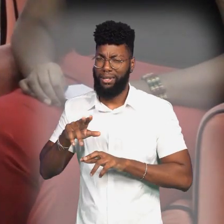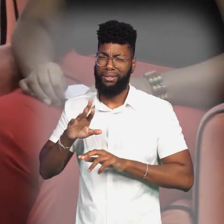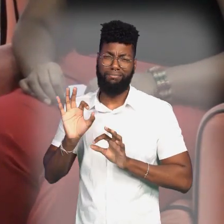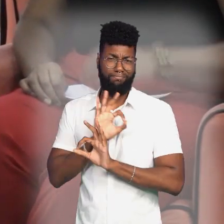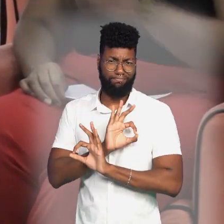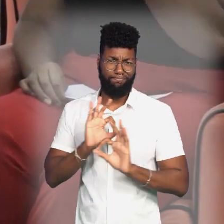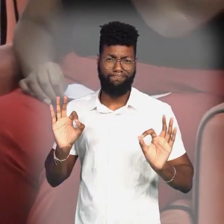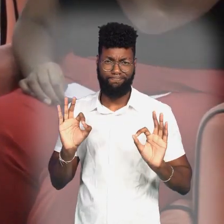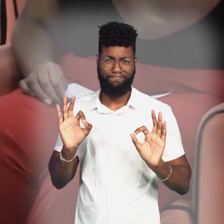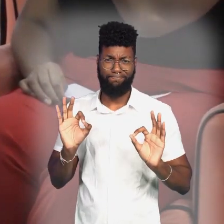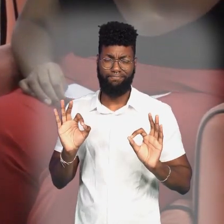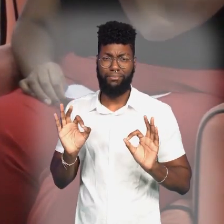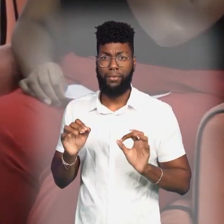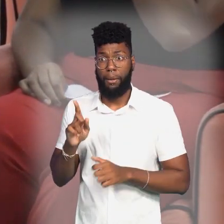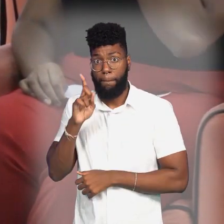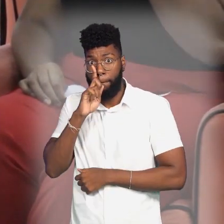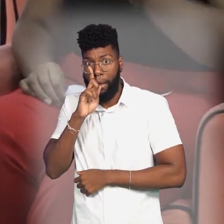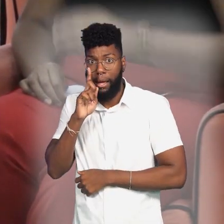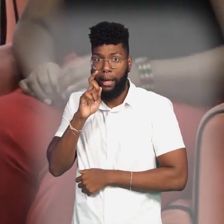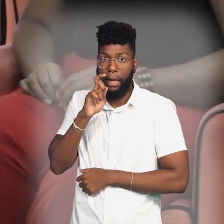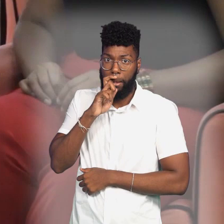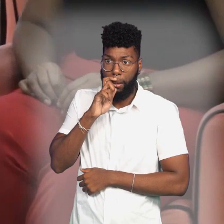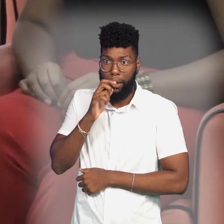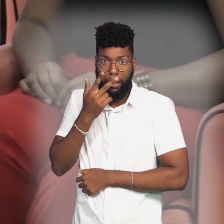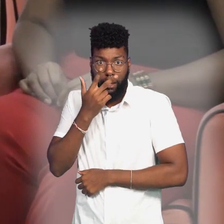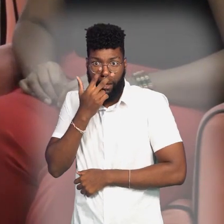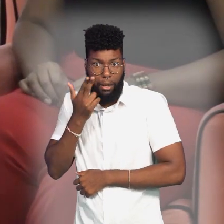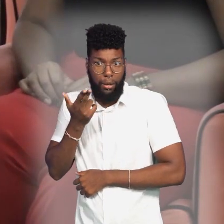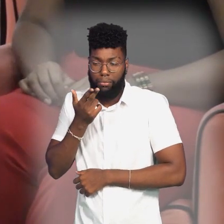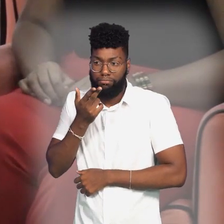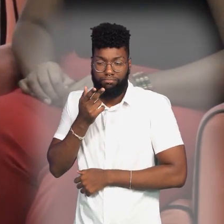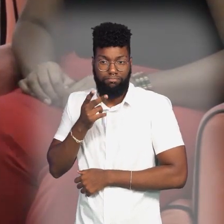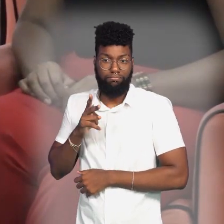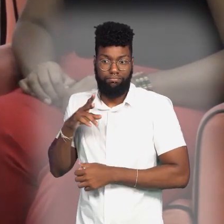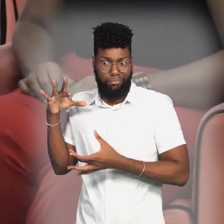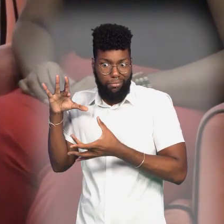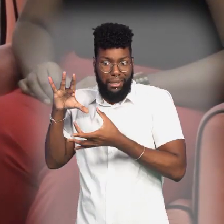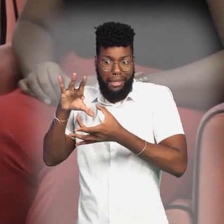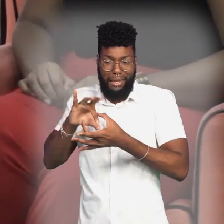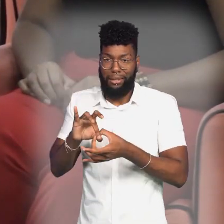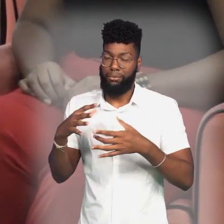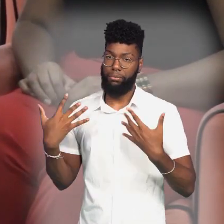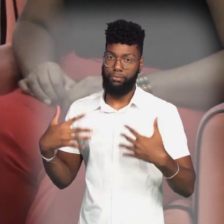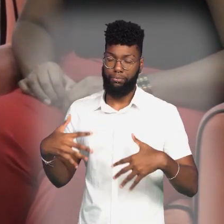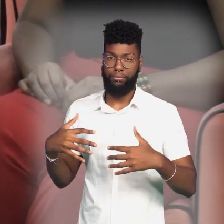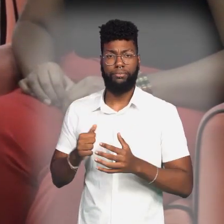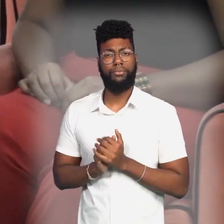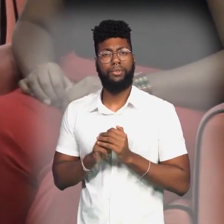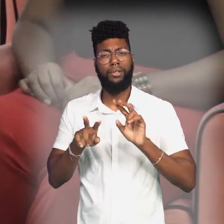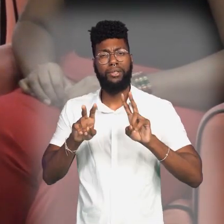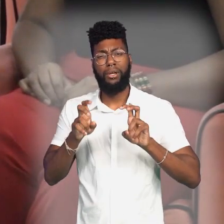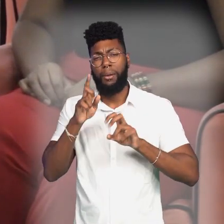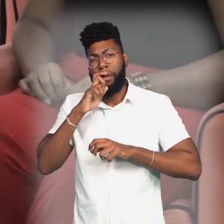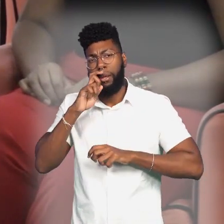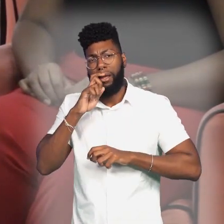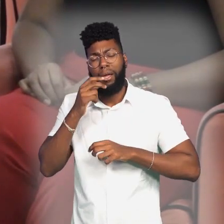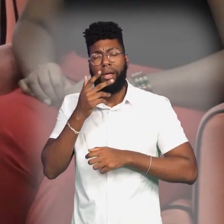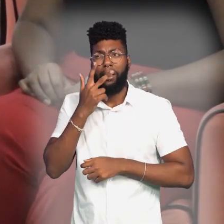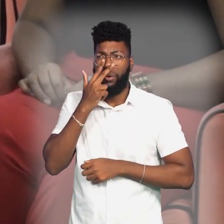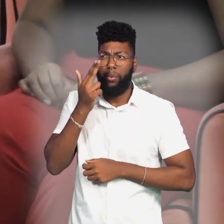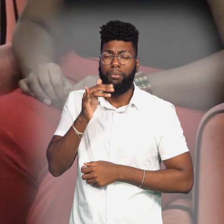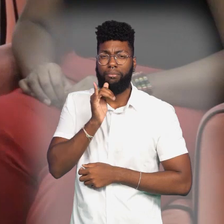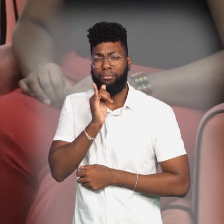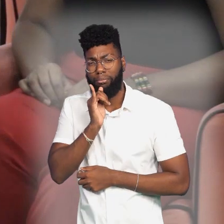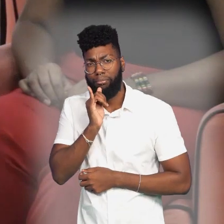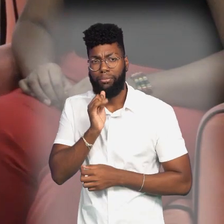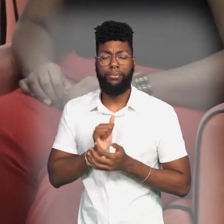Aqui de pai e mãe é como se fosse da mesma. E sou de pai é como se fosse, por exemplo,